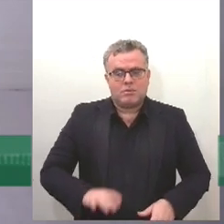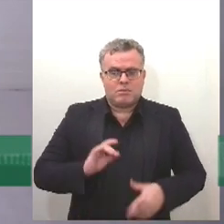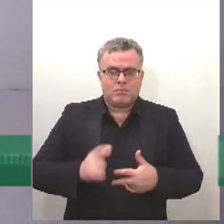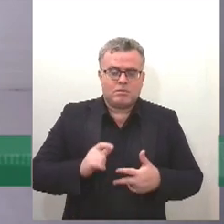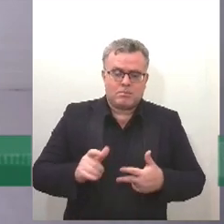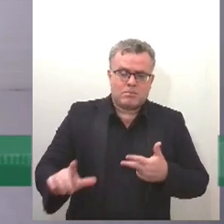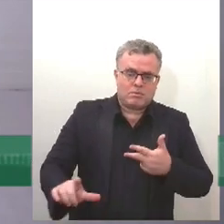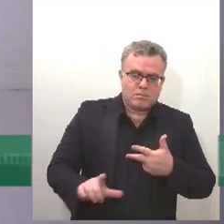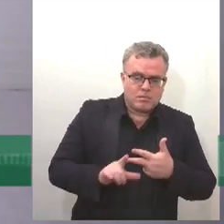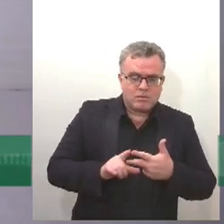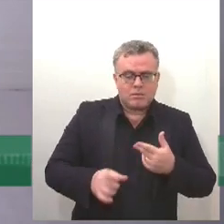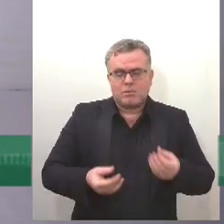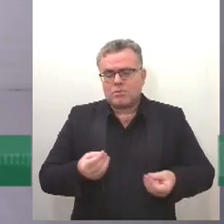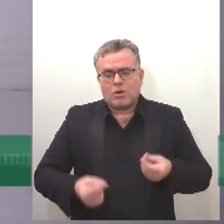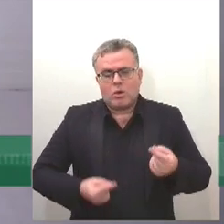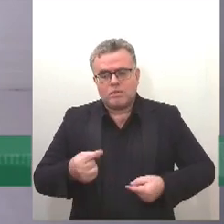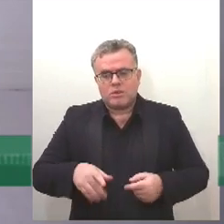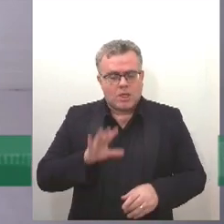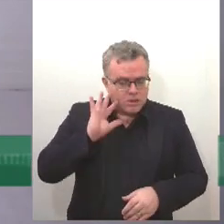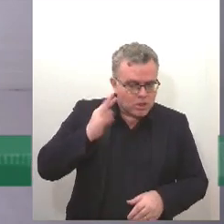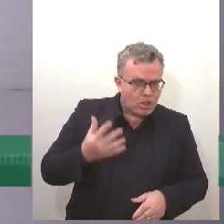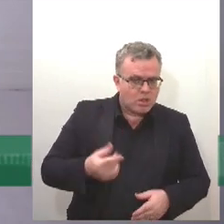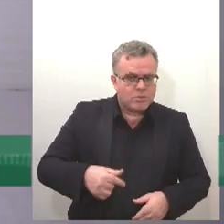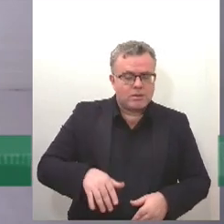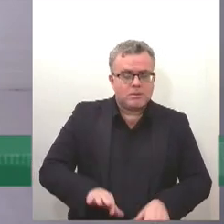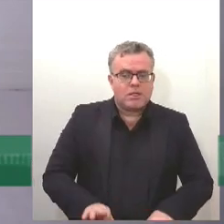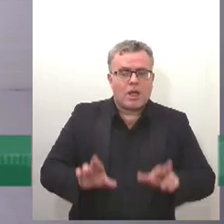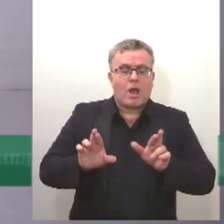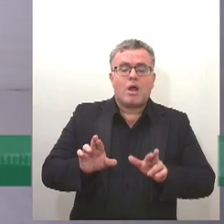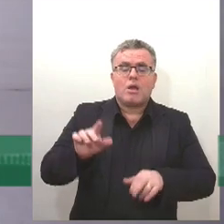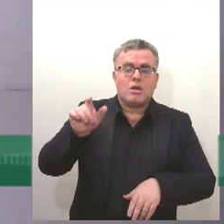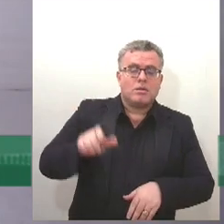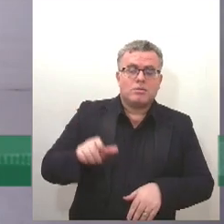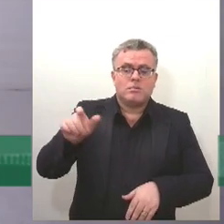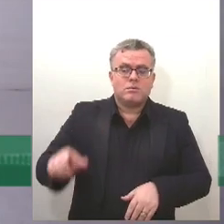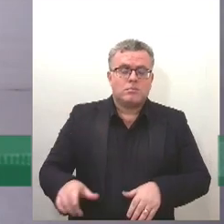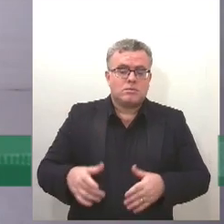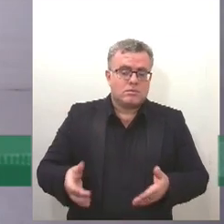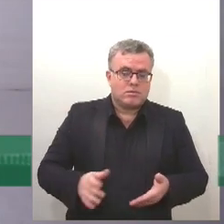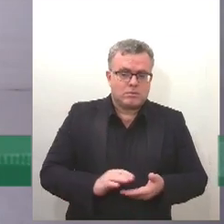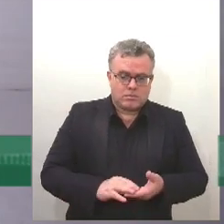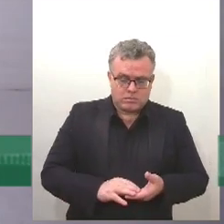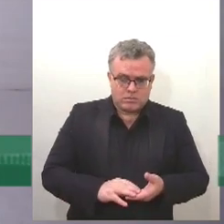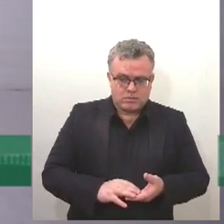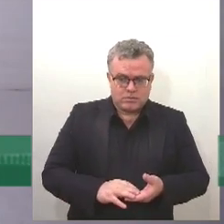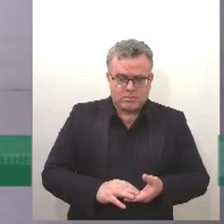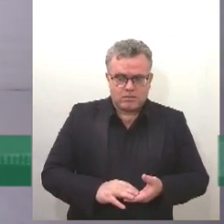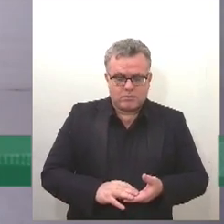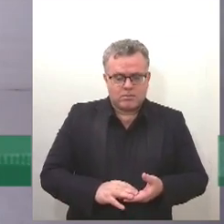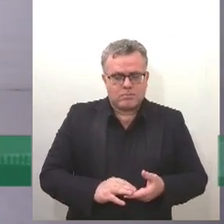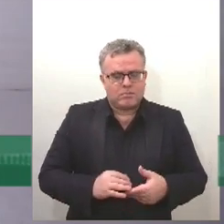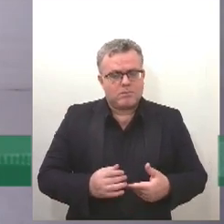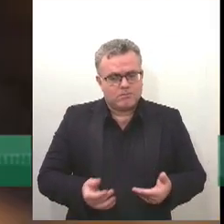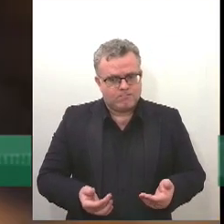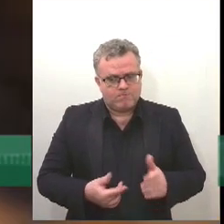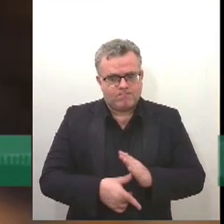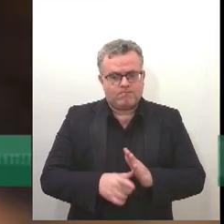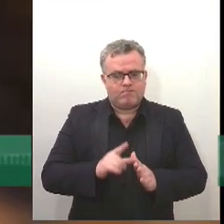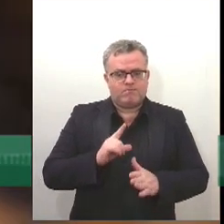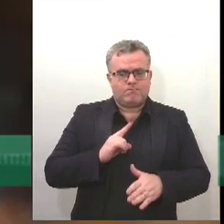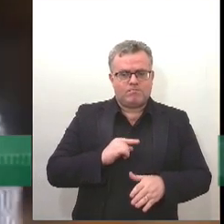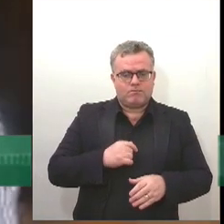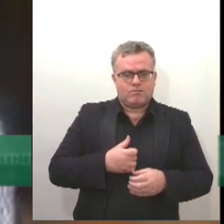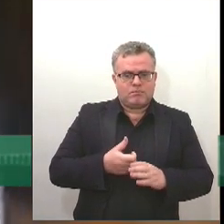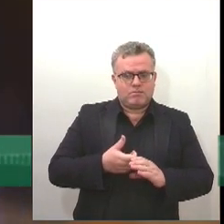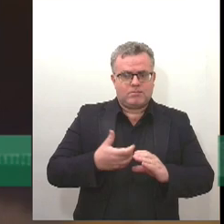discussão se se amarra com a reforma tributária Pois é eu antes eu queria abordar um aspecto que a